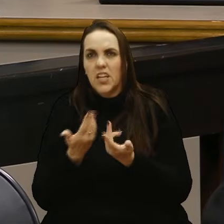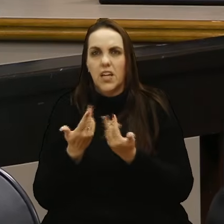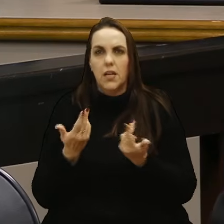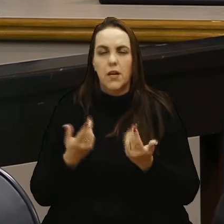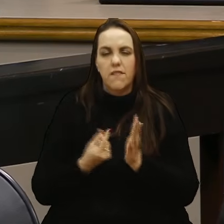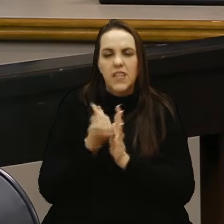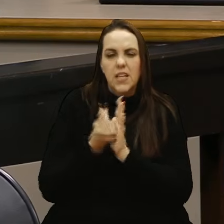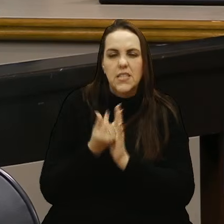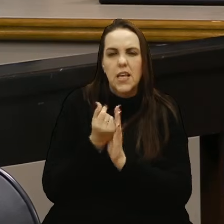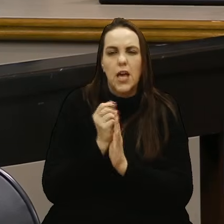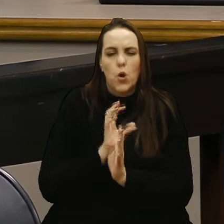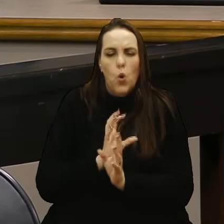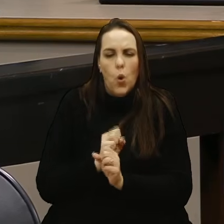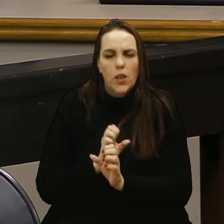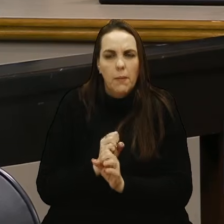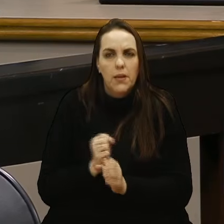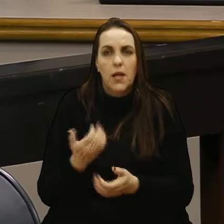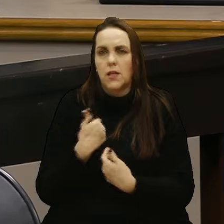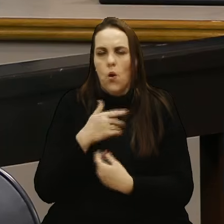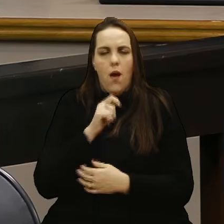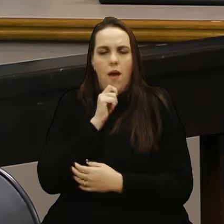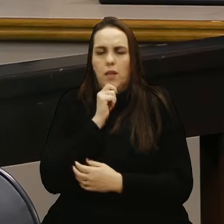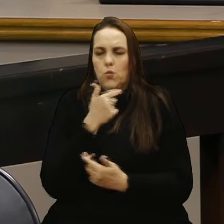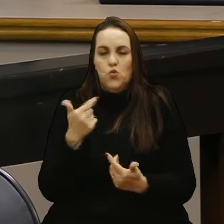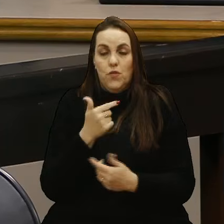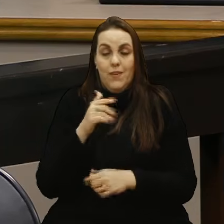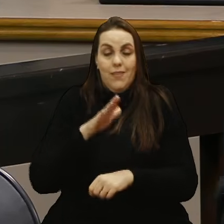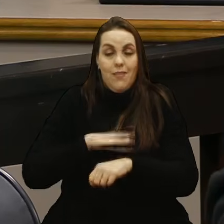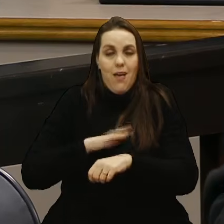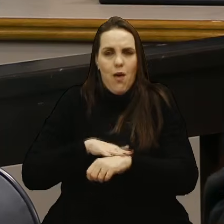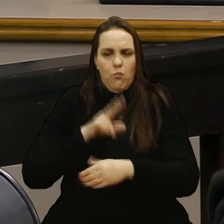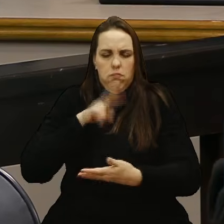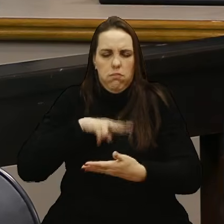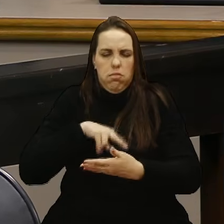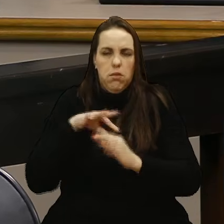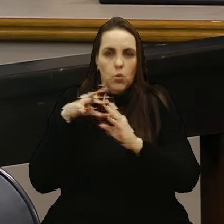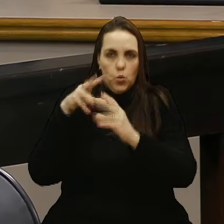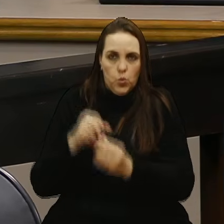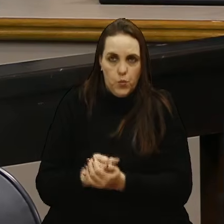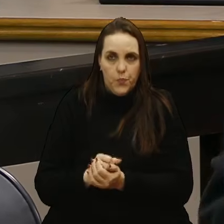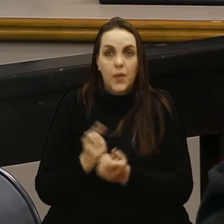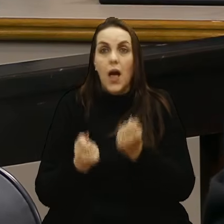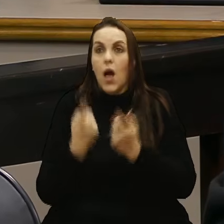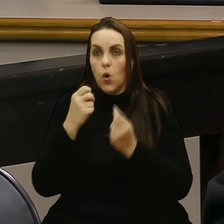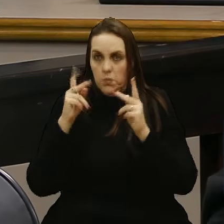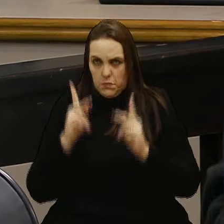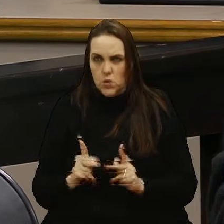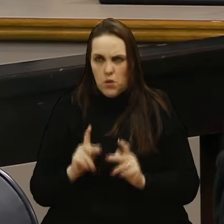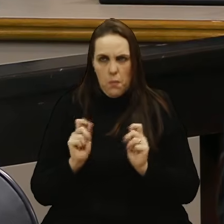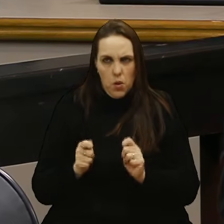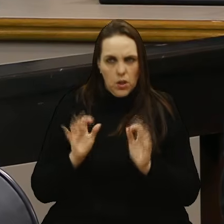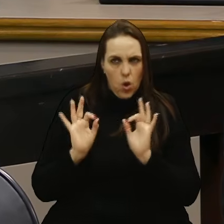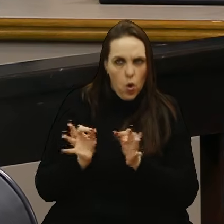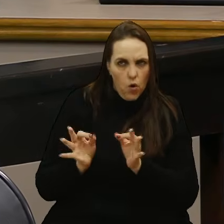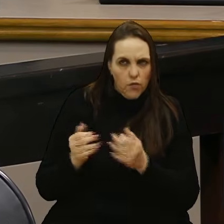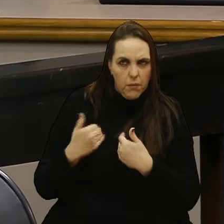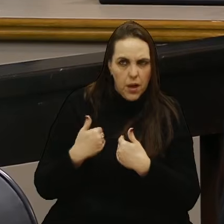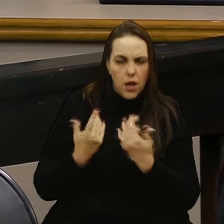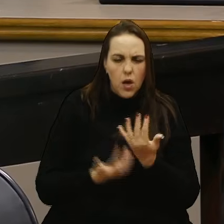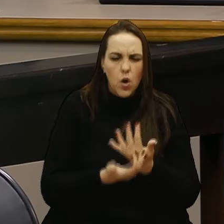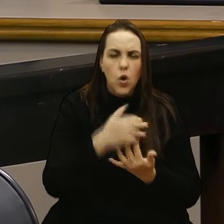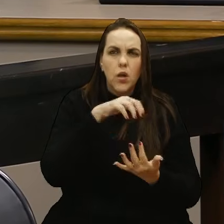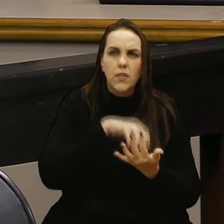finanças, contabilidade, que eu não tive tempo até de olhar melhor, mas até algumas pessoas, depois vocês podem me confirmar também, que a Codeca deixou